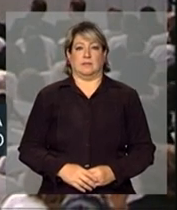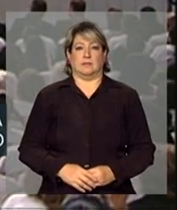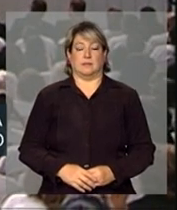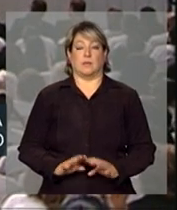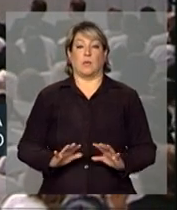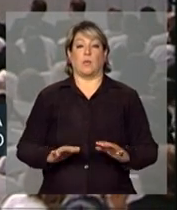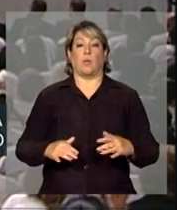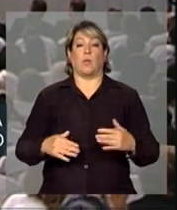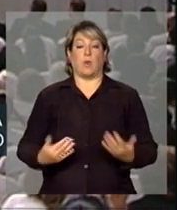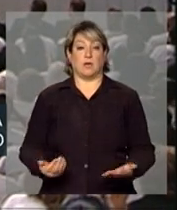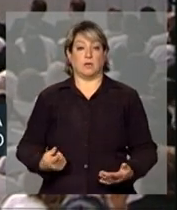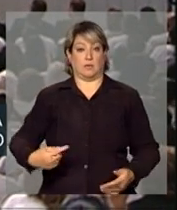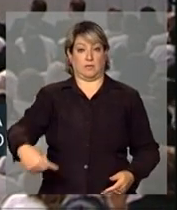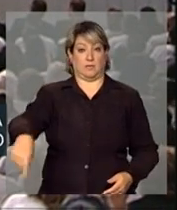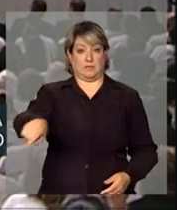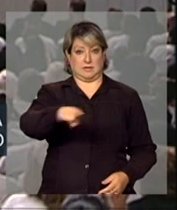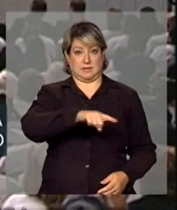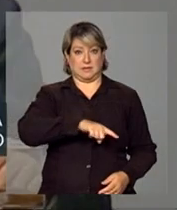vocês